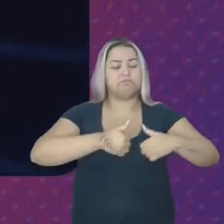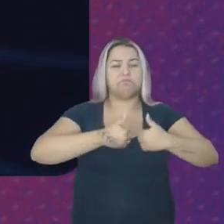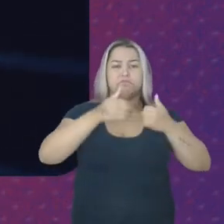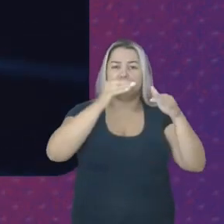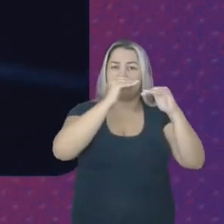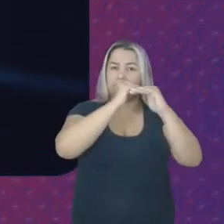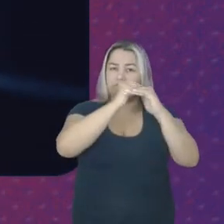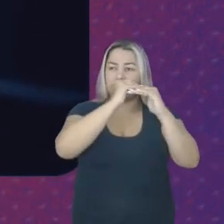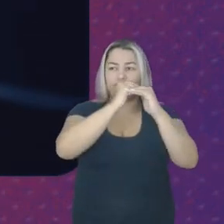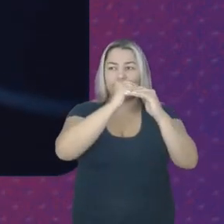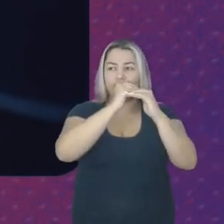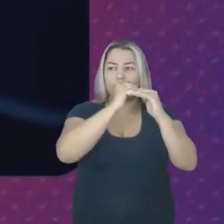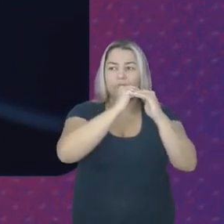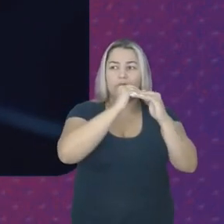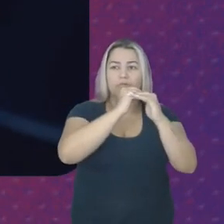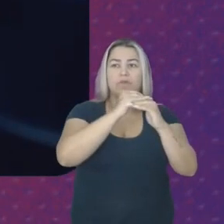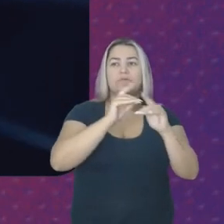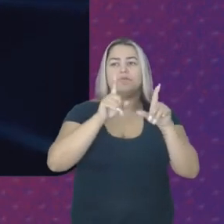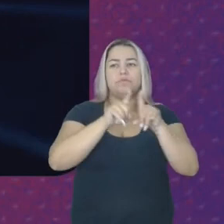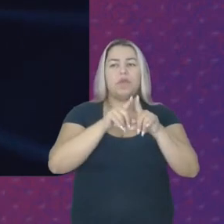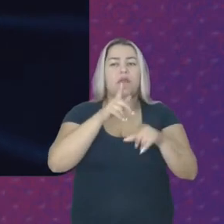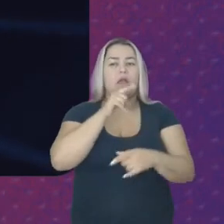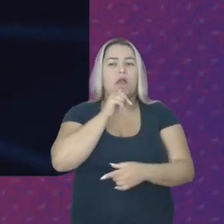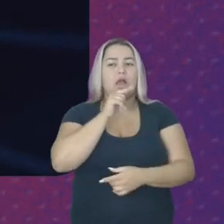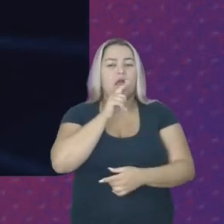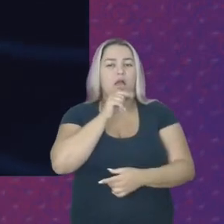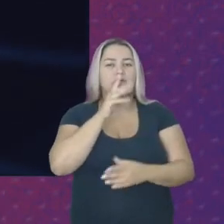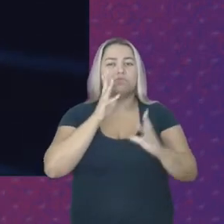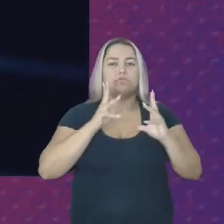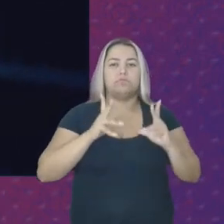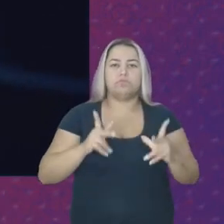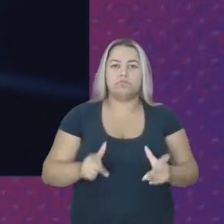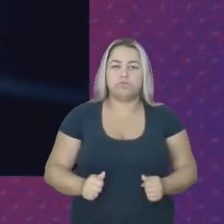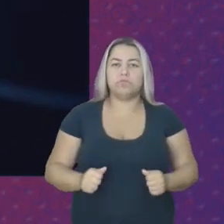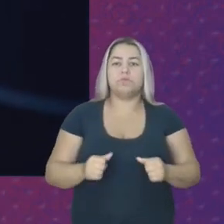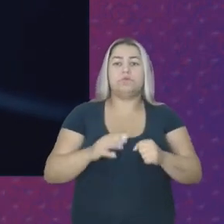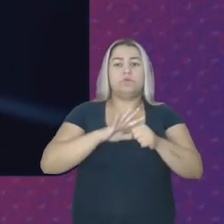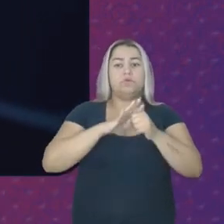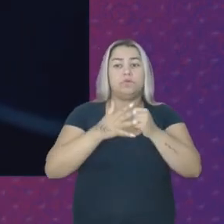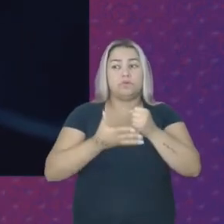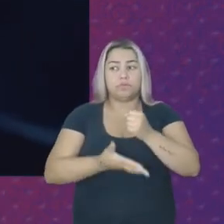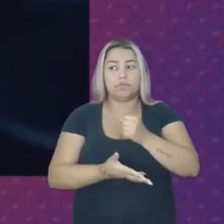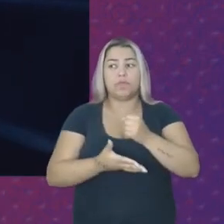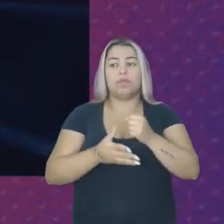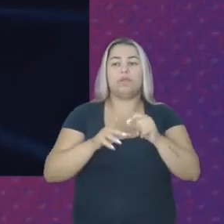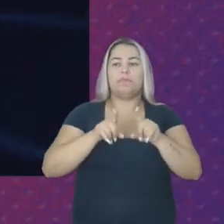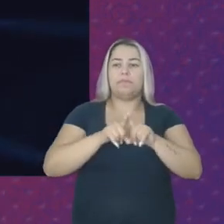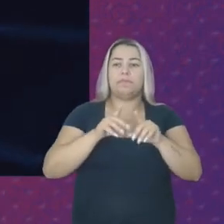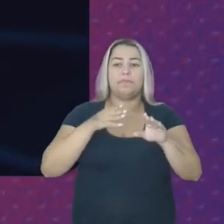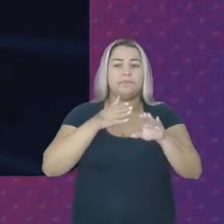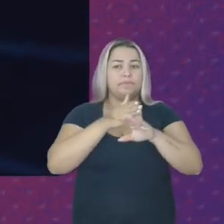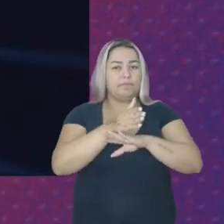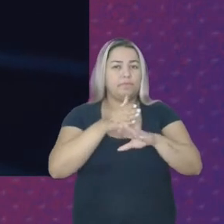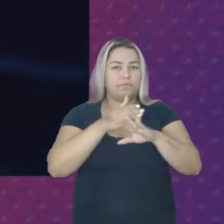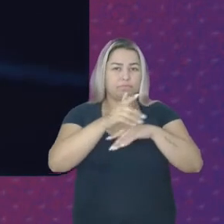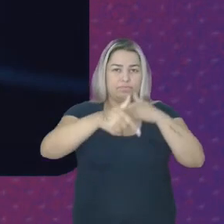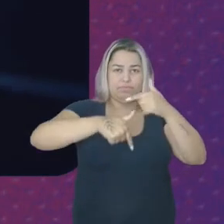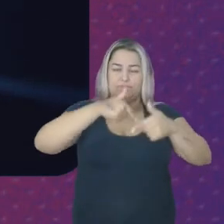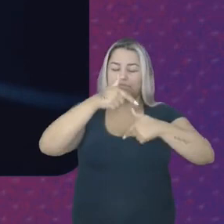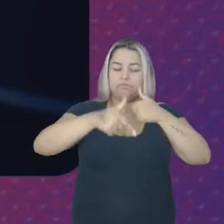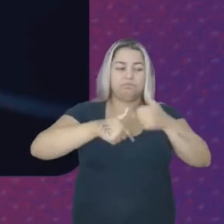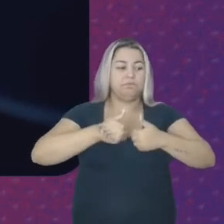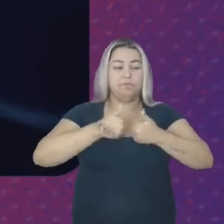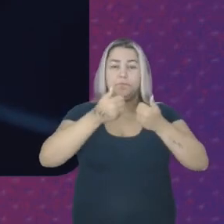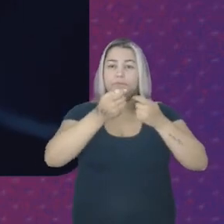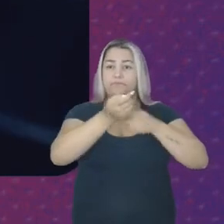igualdade de gênero, água limpa e saneamento, energia limpa e acessível, trabalho decente e crescimento